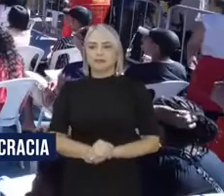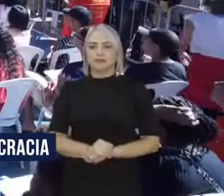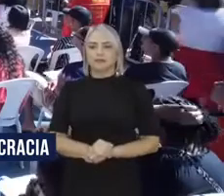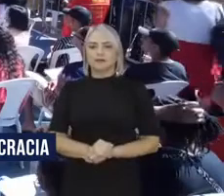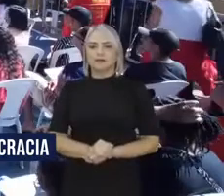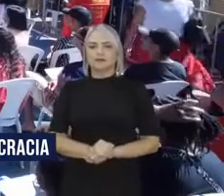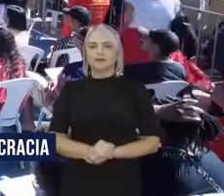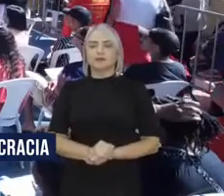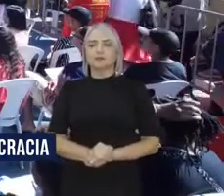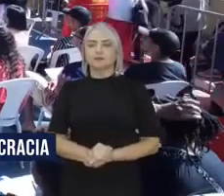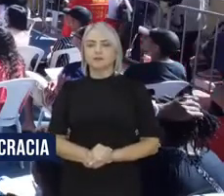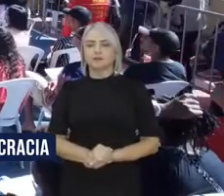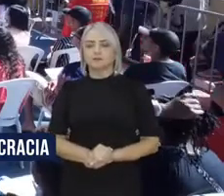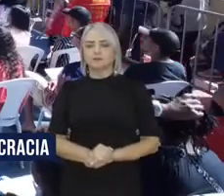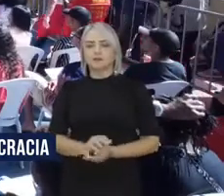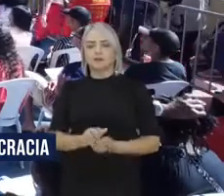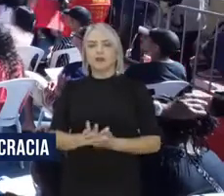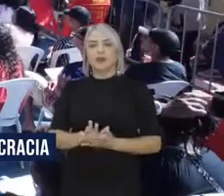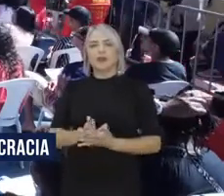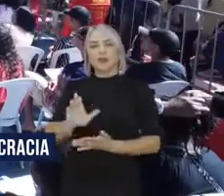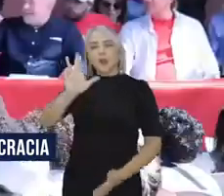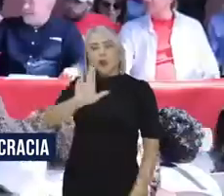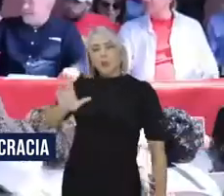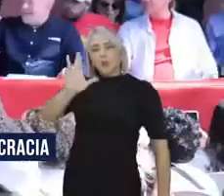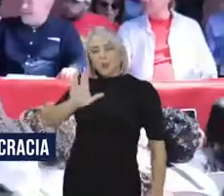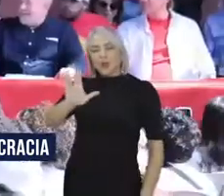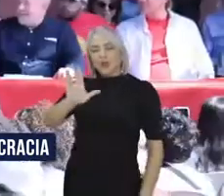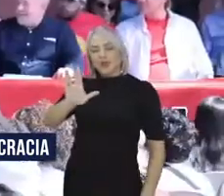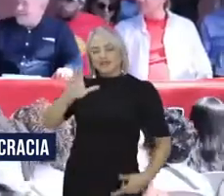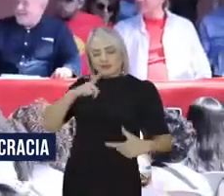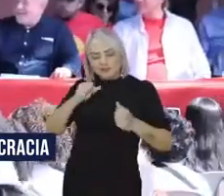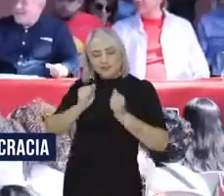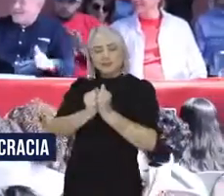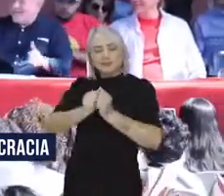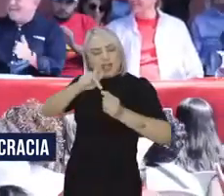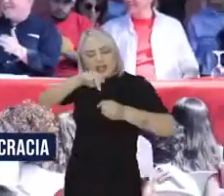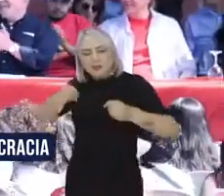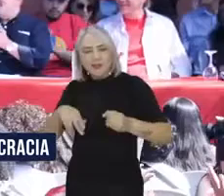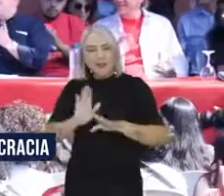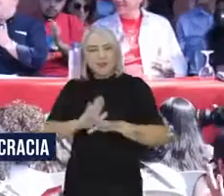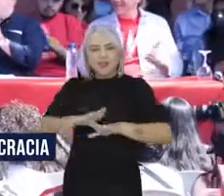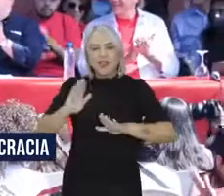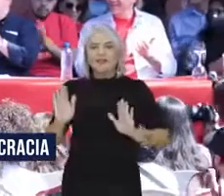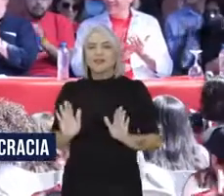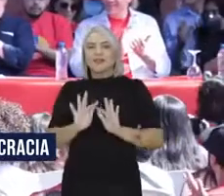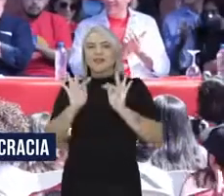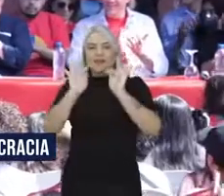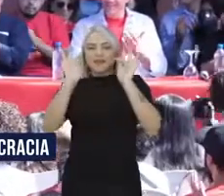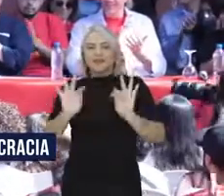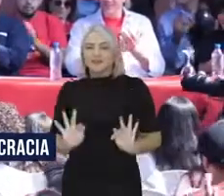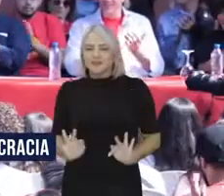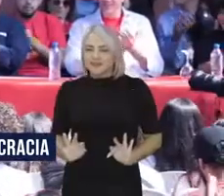Lula, tamo junto, mano. A quebrada vai ser muito mais feliz com você, velho.